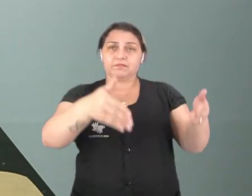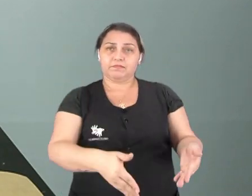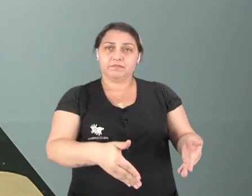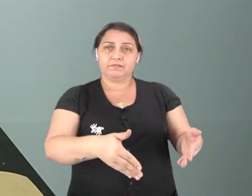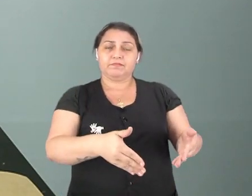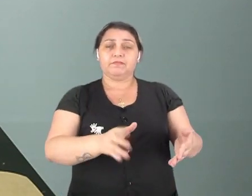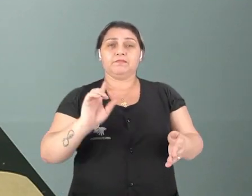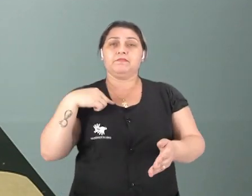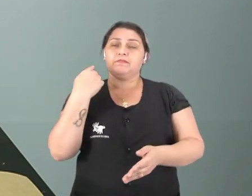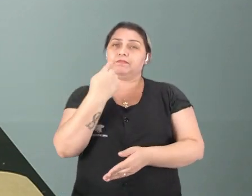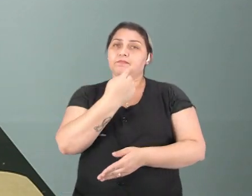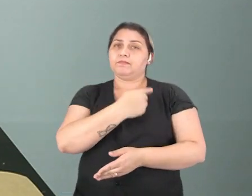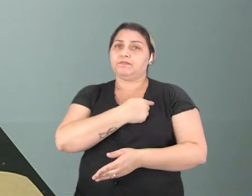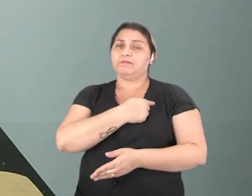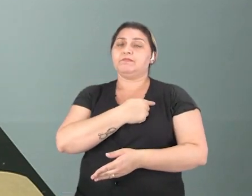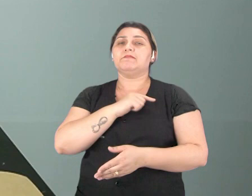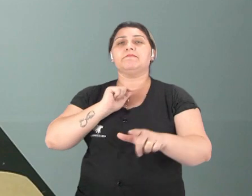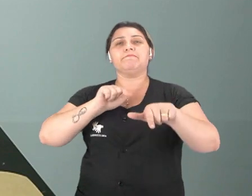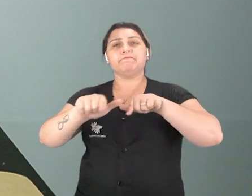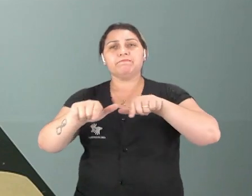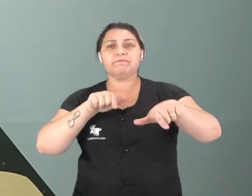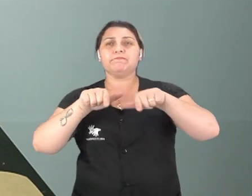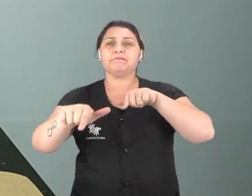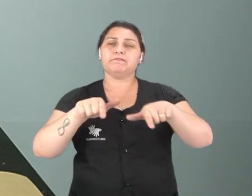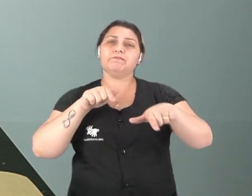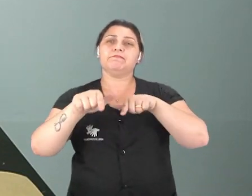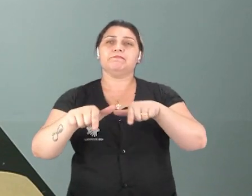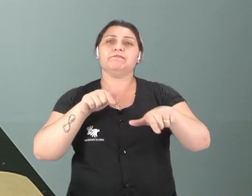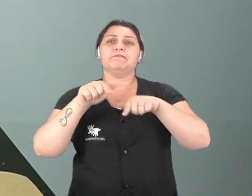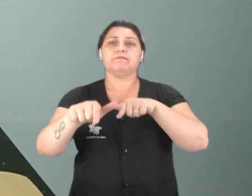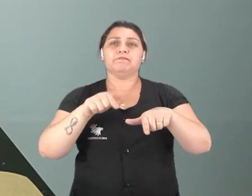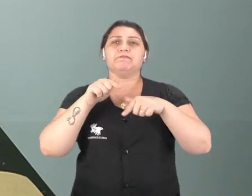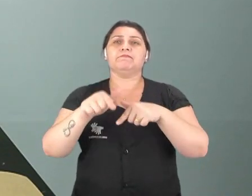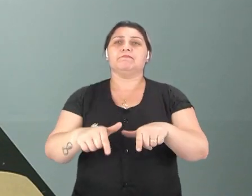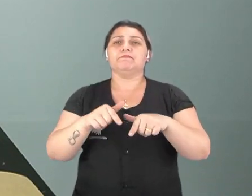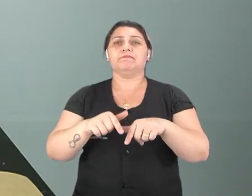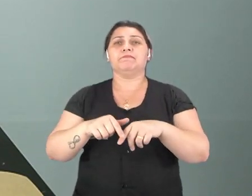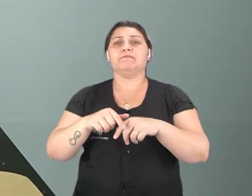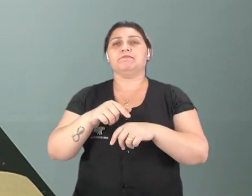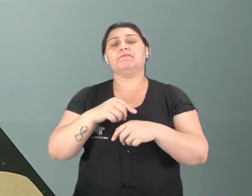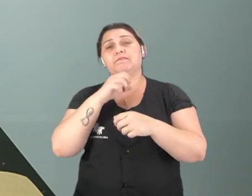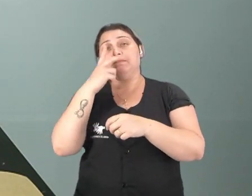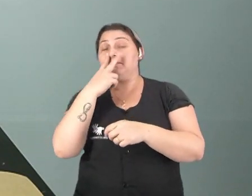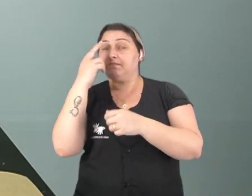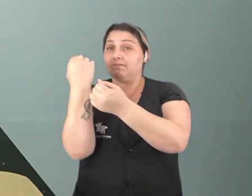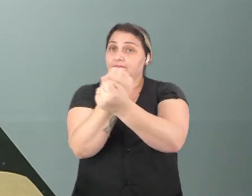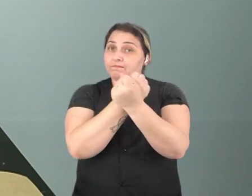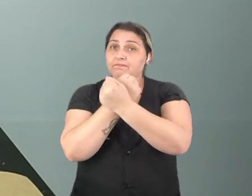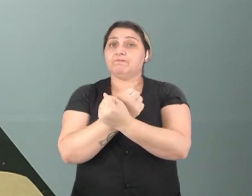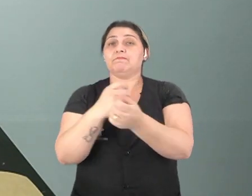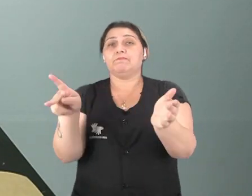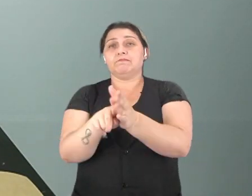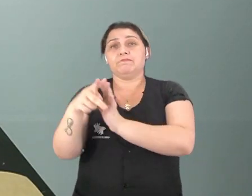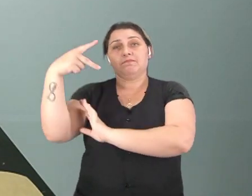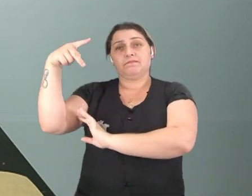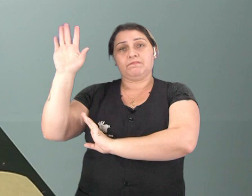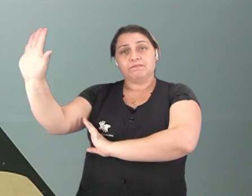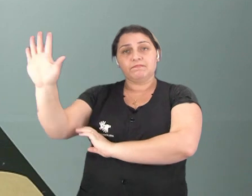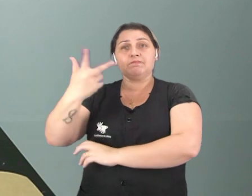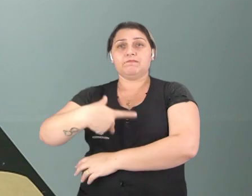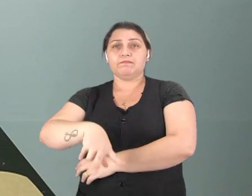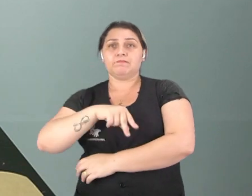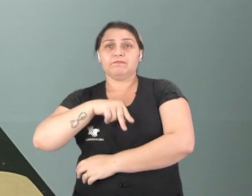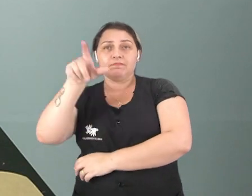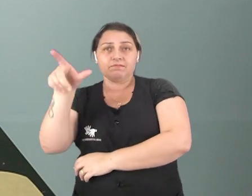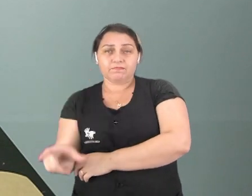aqui e nós ficamos, né, trabalhando para eles, ficamos subordinados a eles, né, aos portugueses.